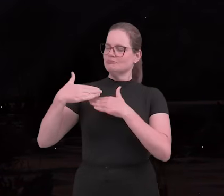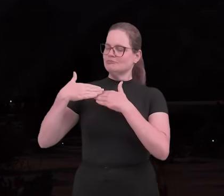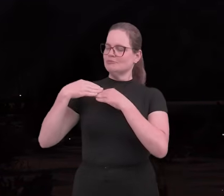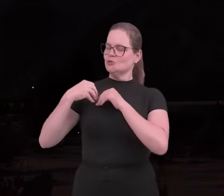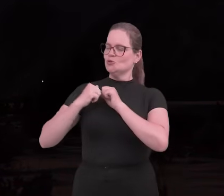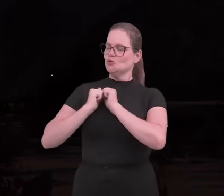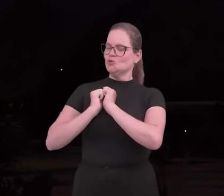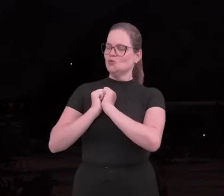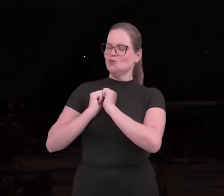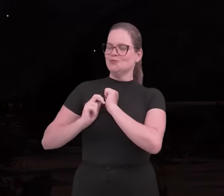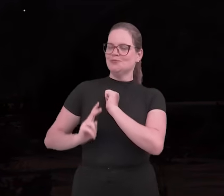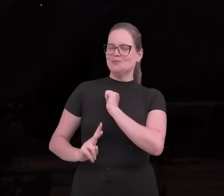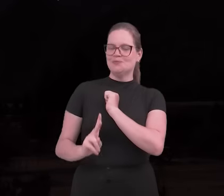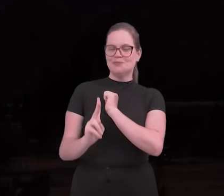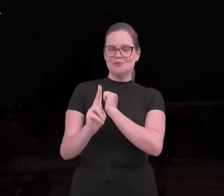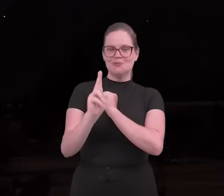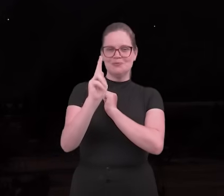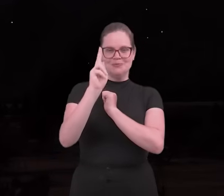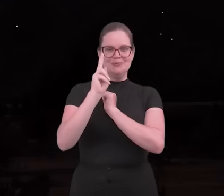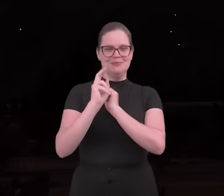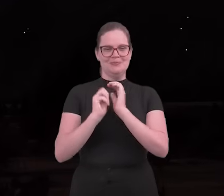comigo